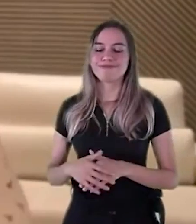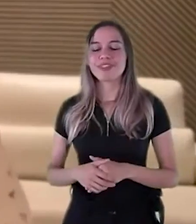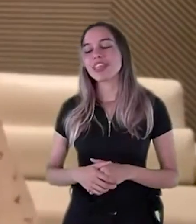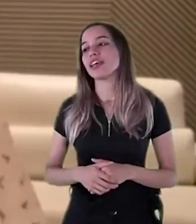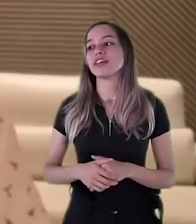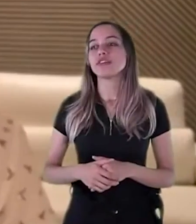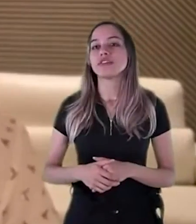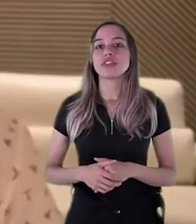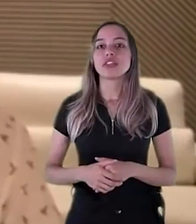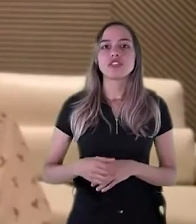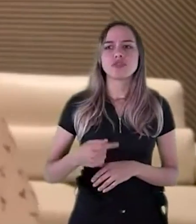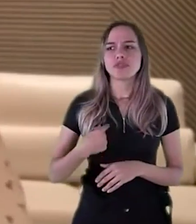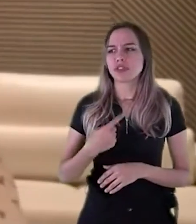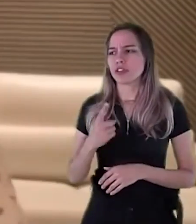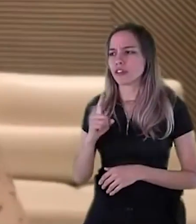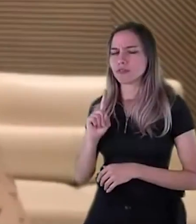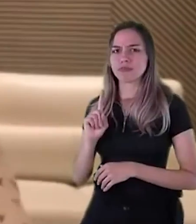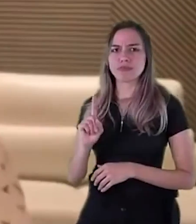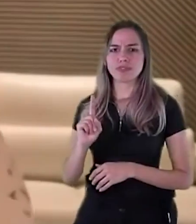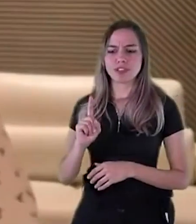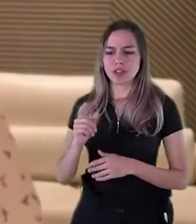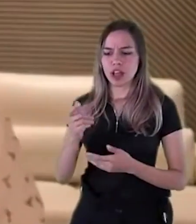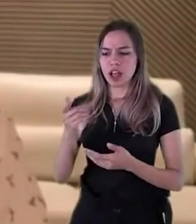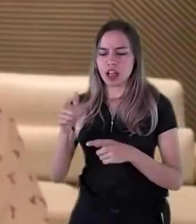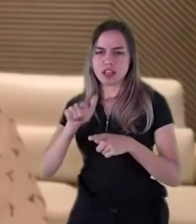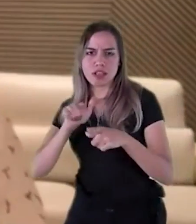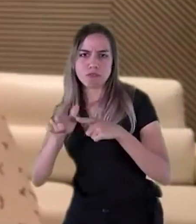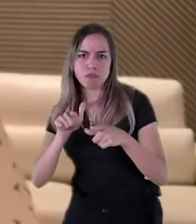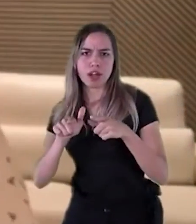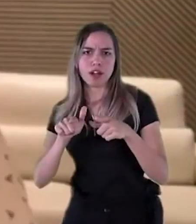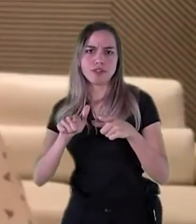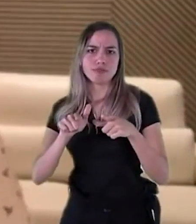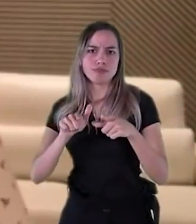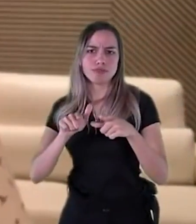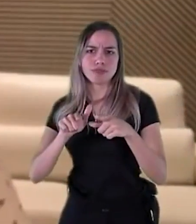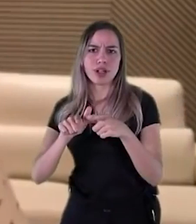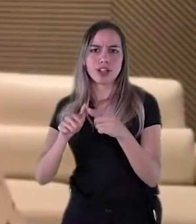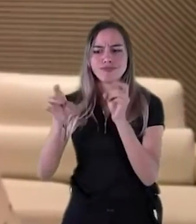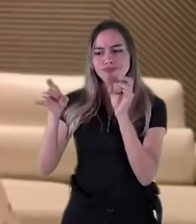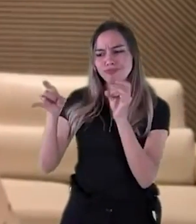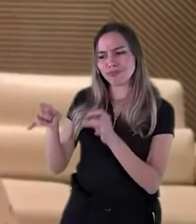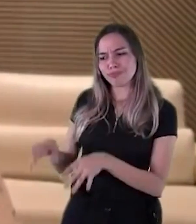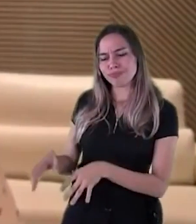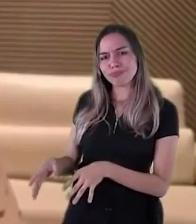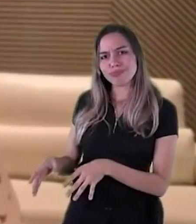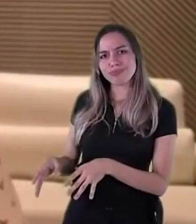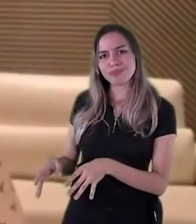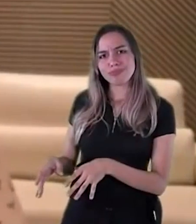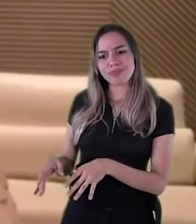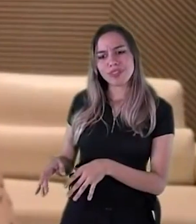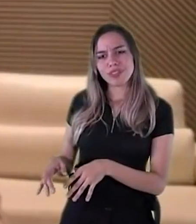É o momento que você perde o trabalho, em que você perde alguém que você ama. E aí você vira José.